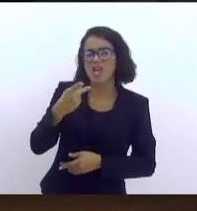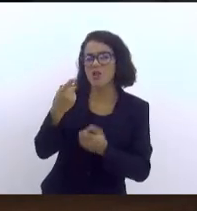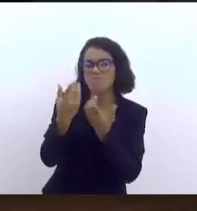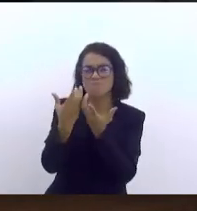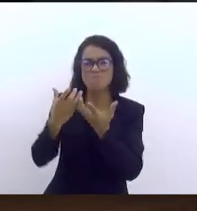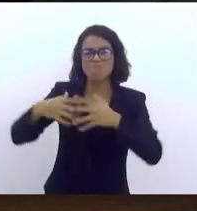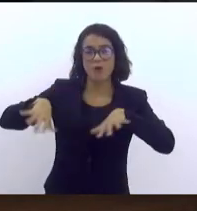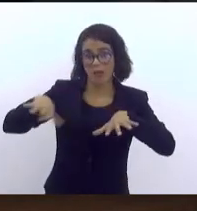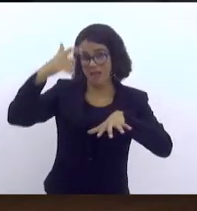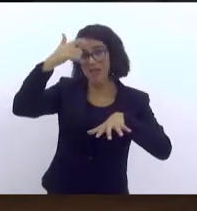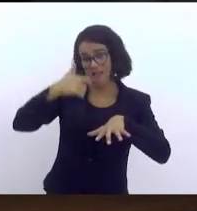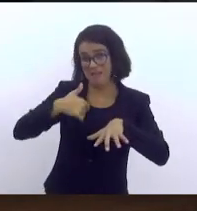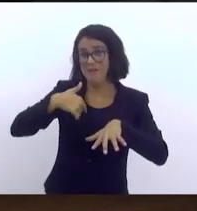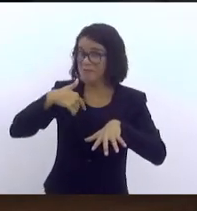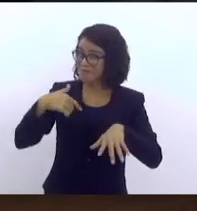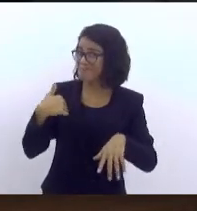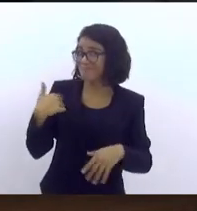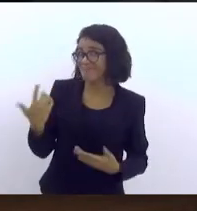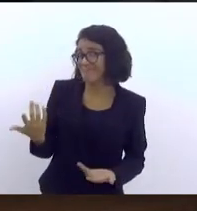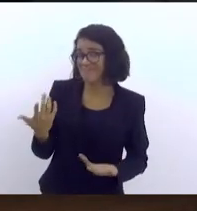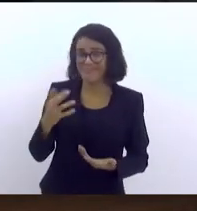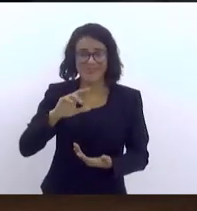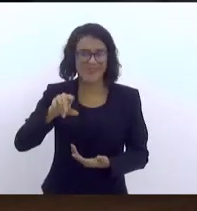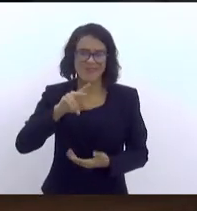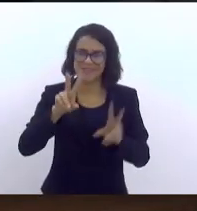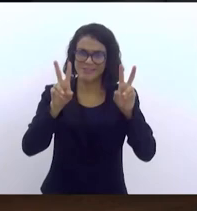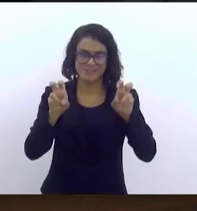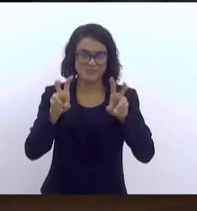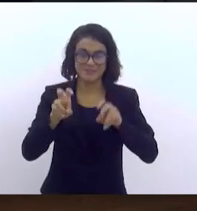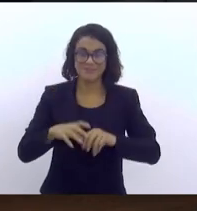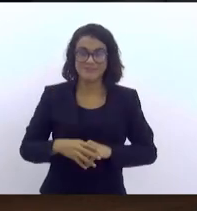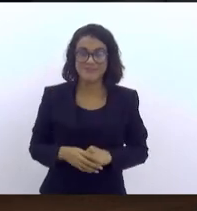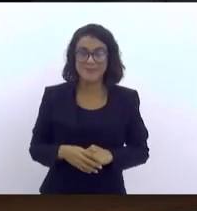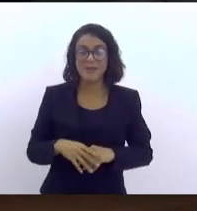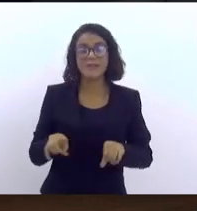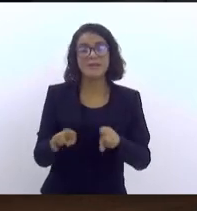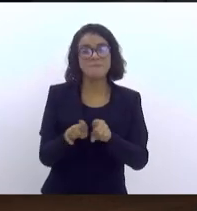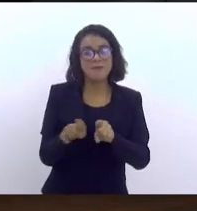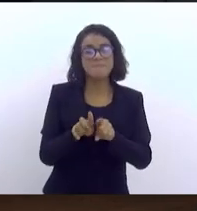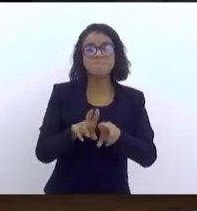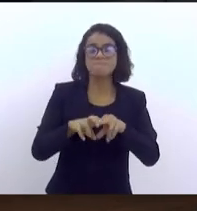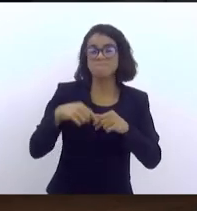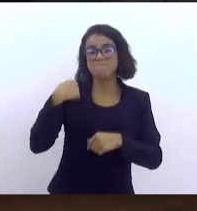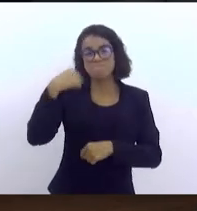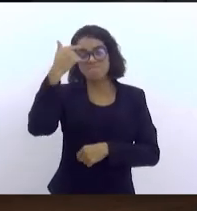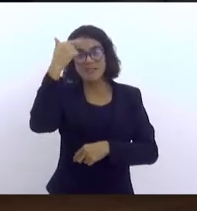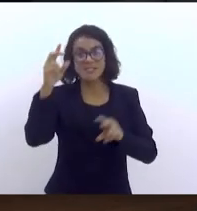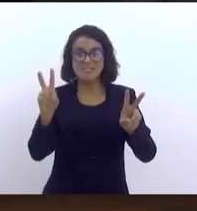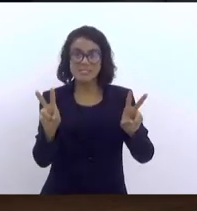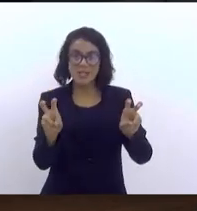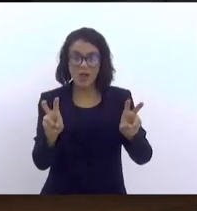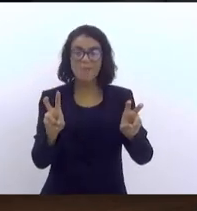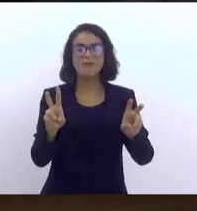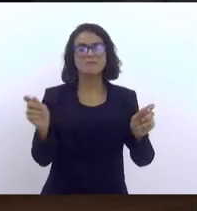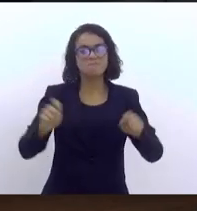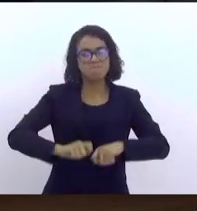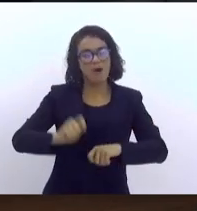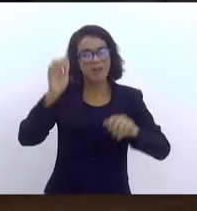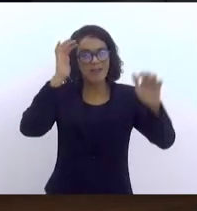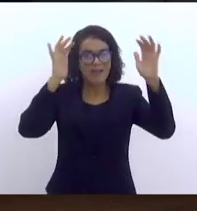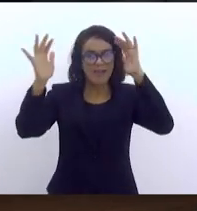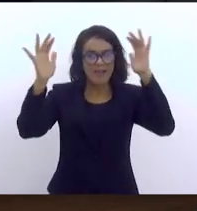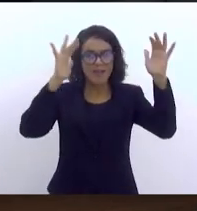separados e eu sou não se trata disso porque também quando a gente pensa a respeito disso a gente pode imaginar